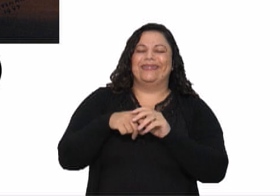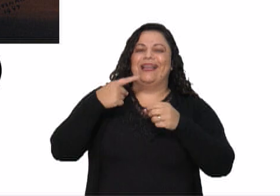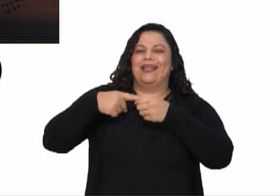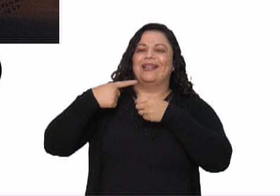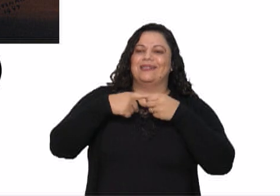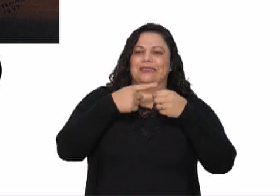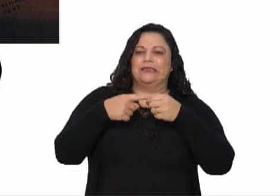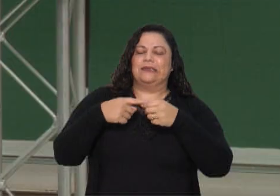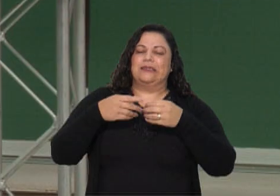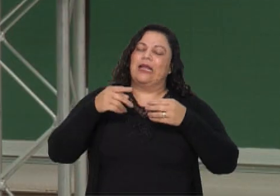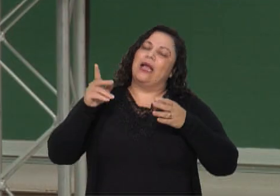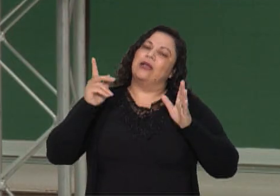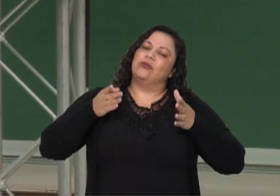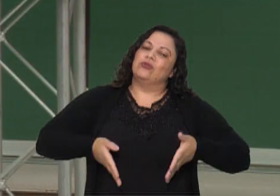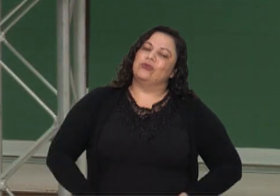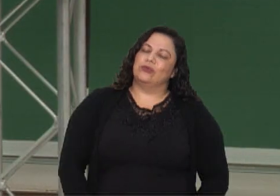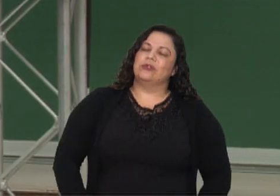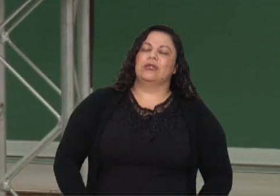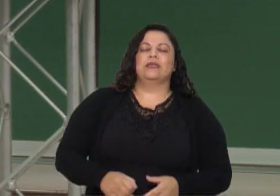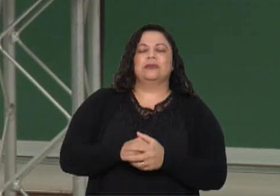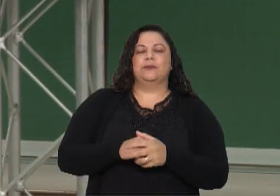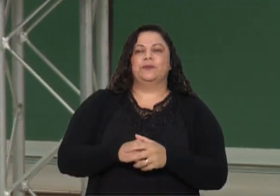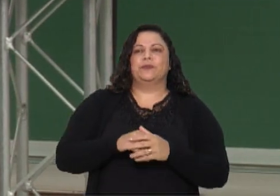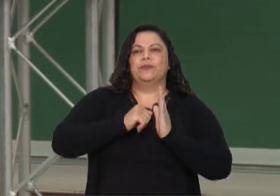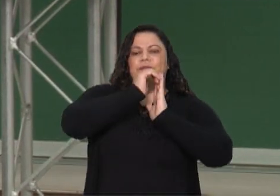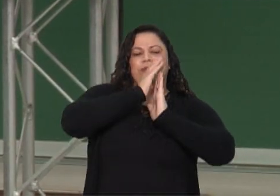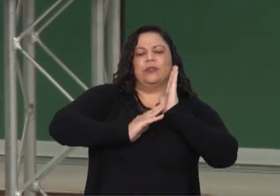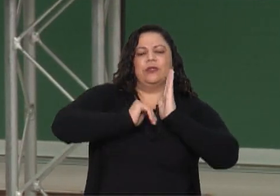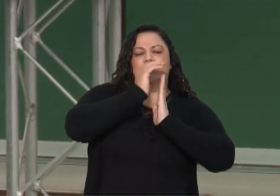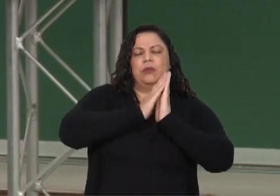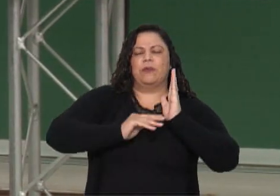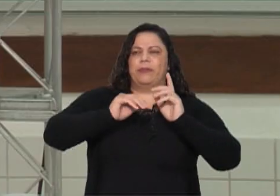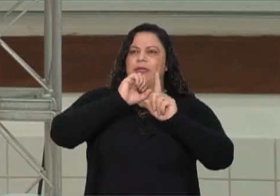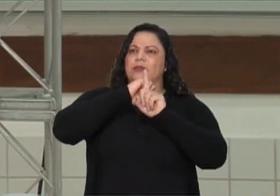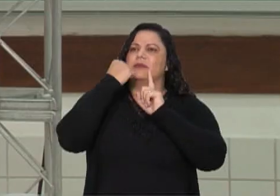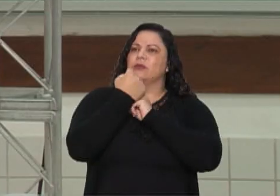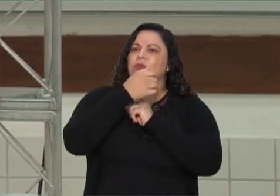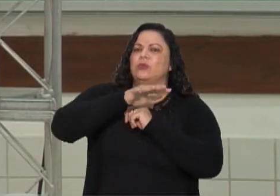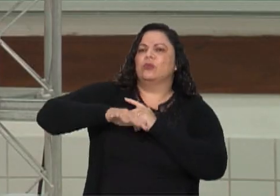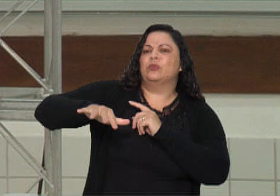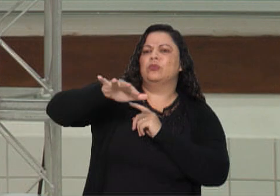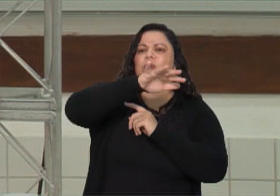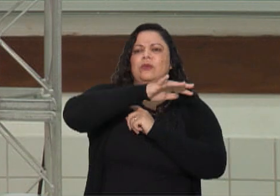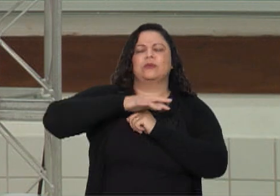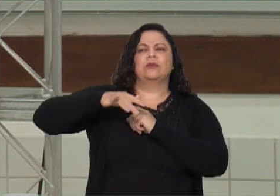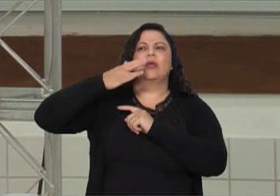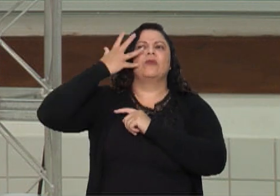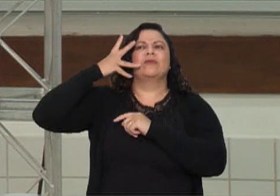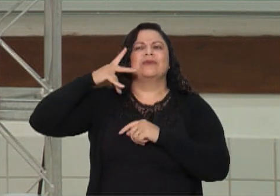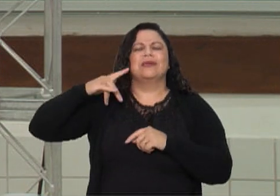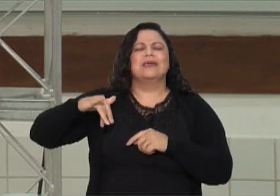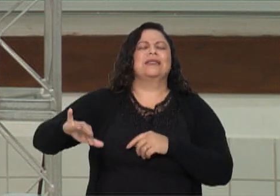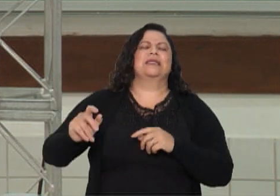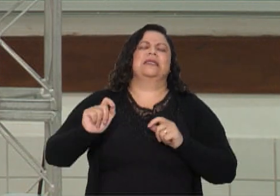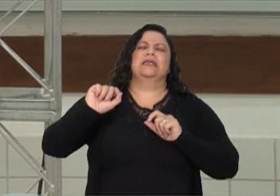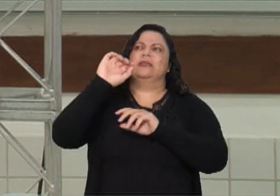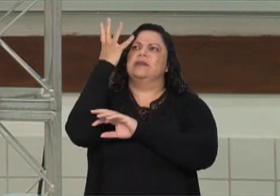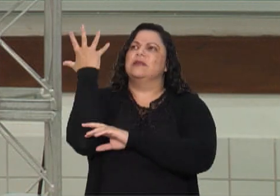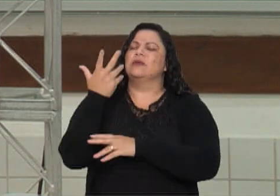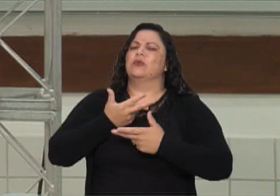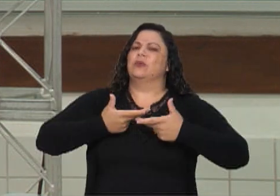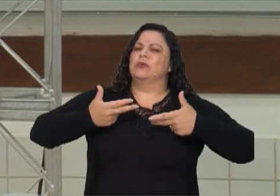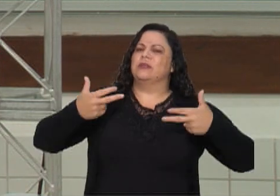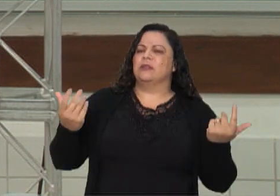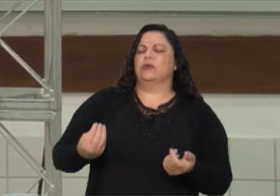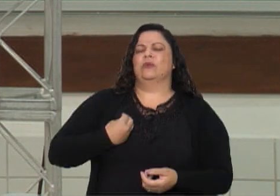Portinari retratou também? Ele retratou essa parte social através da sua infância, das coisas que aconteciam